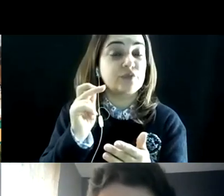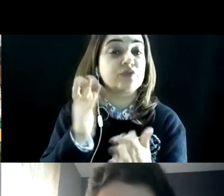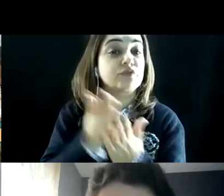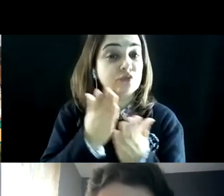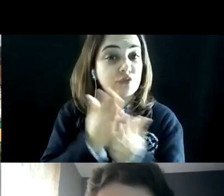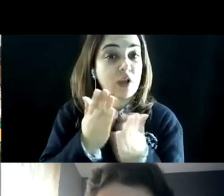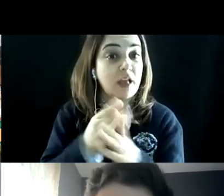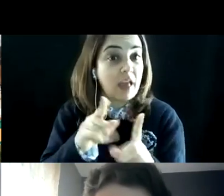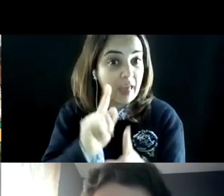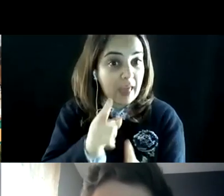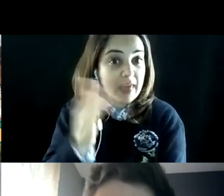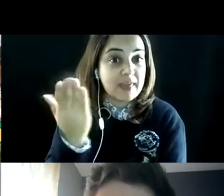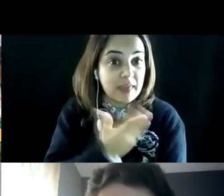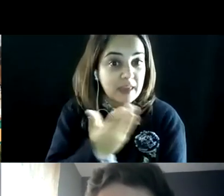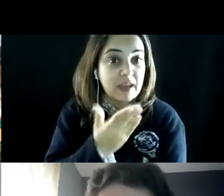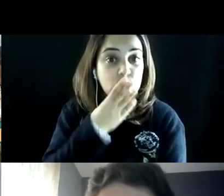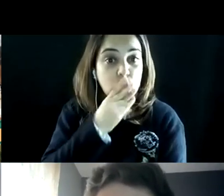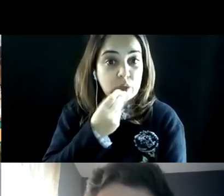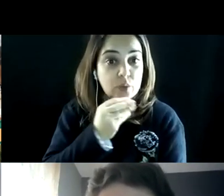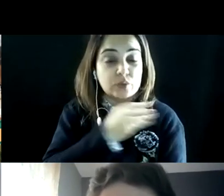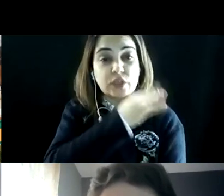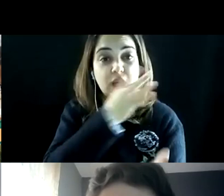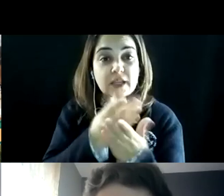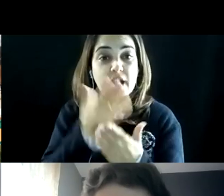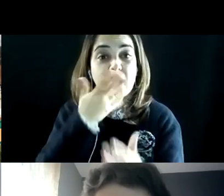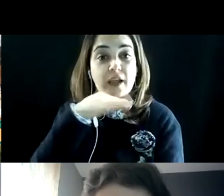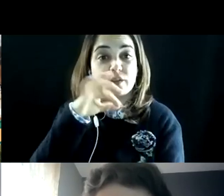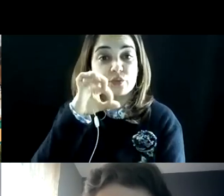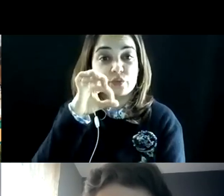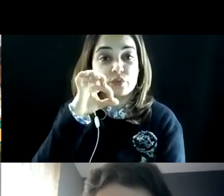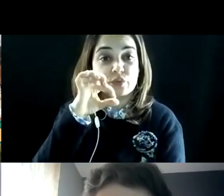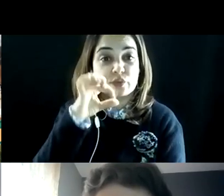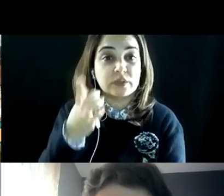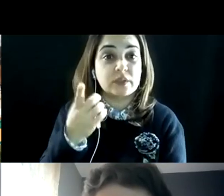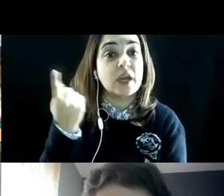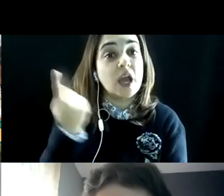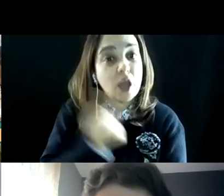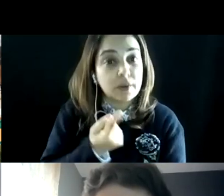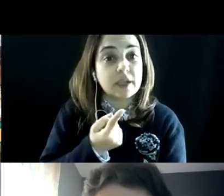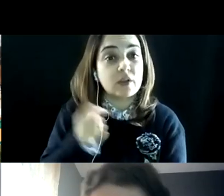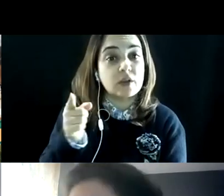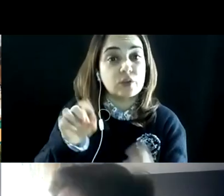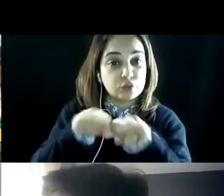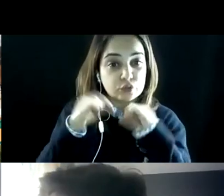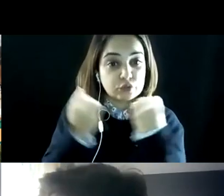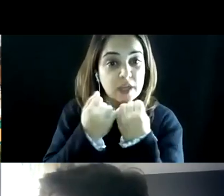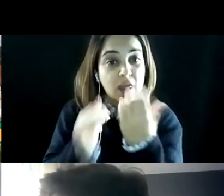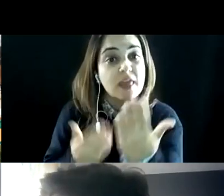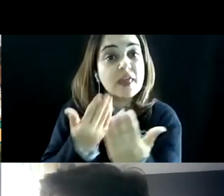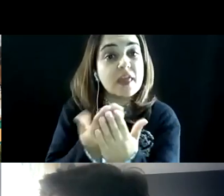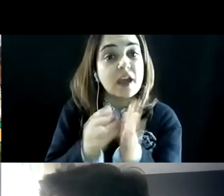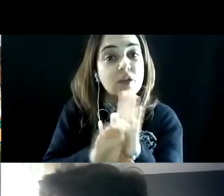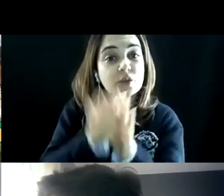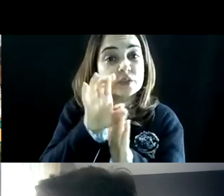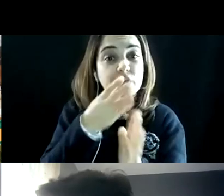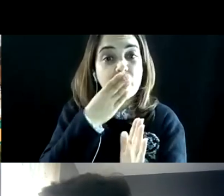pessoas até aos 8 anos e não uma obrigação. A obrigação é da sociedade em criar condições para que as pessoas possam estar na escola